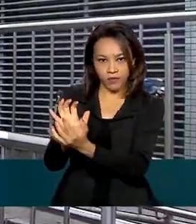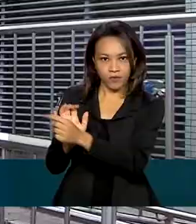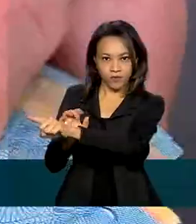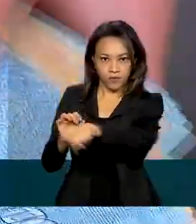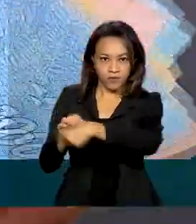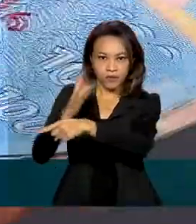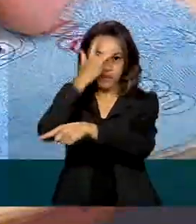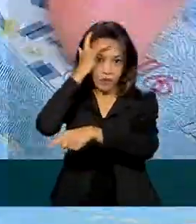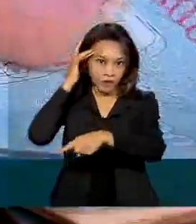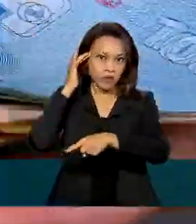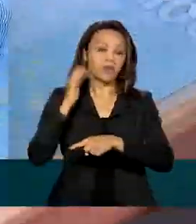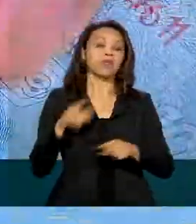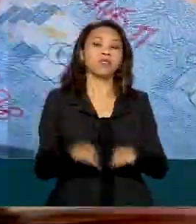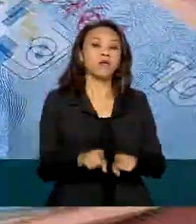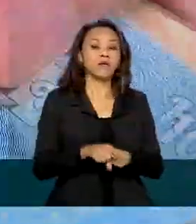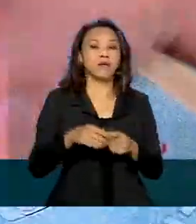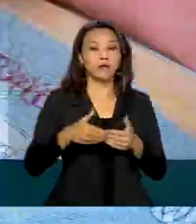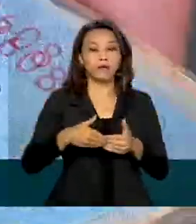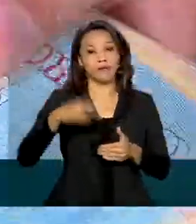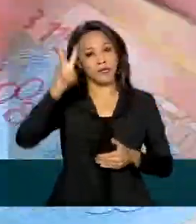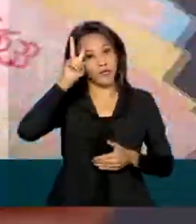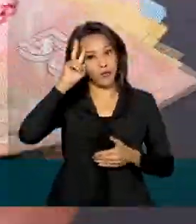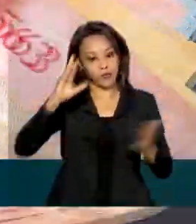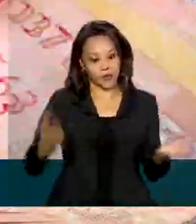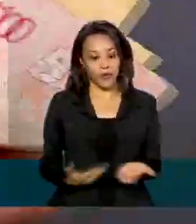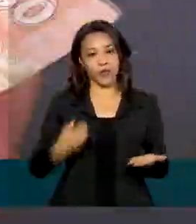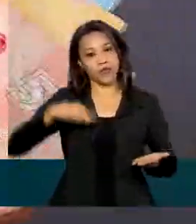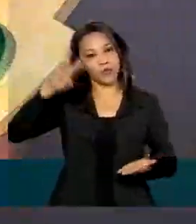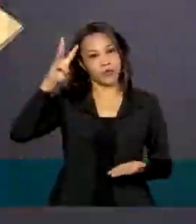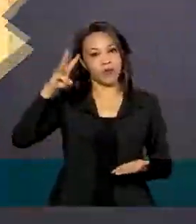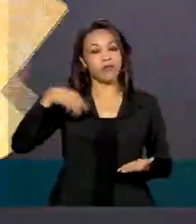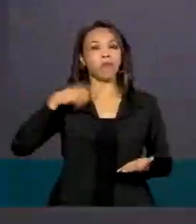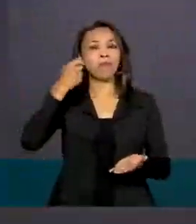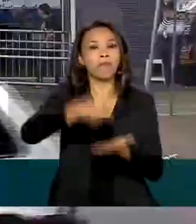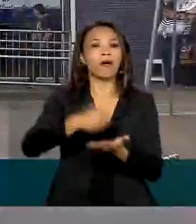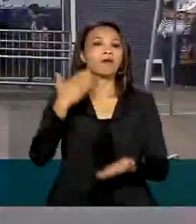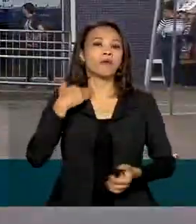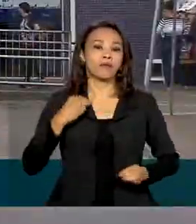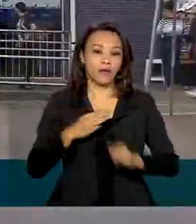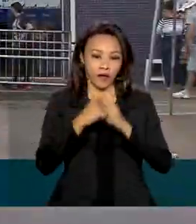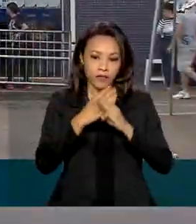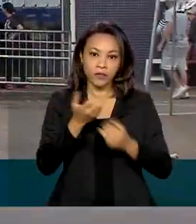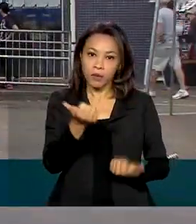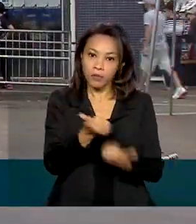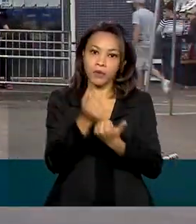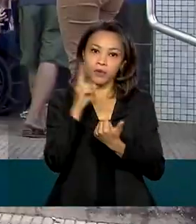segunda-feira a caixa também paga o auxílio emergencial e o auxílio extensão para nascidos em junho